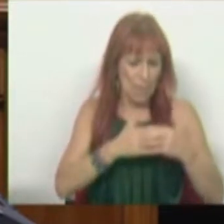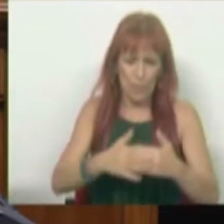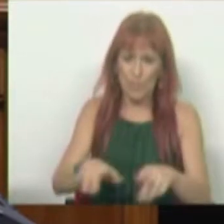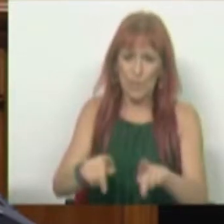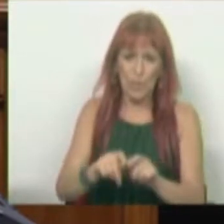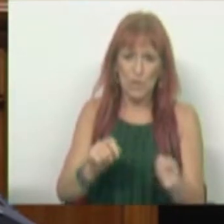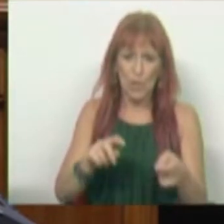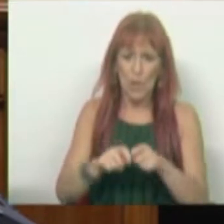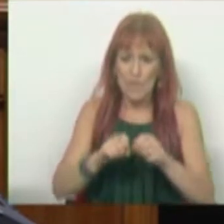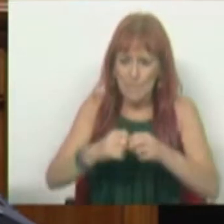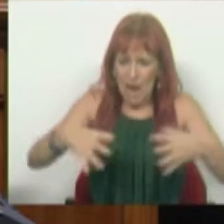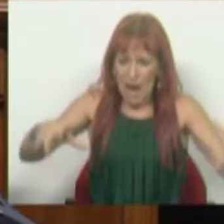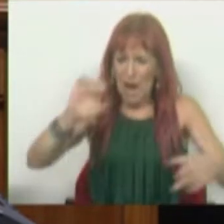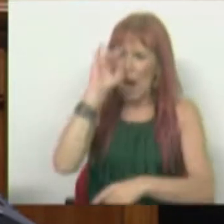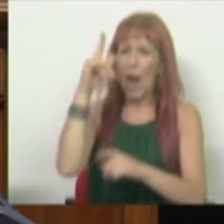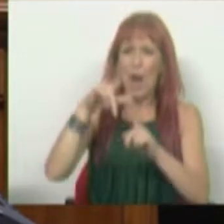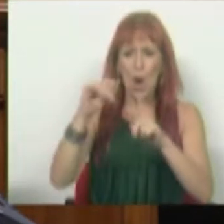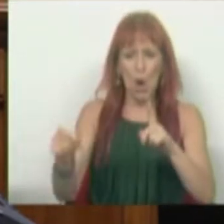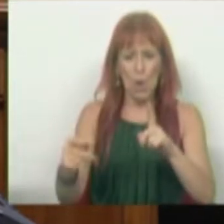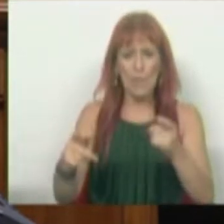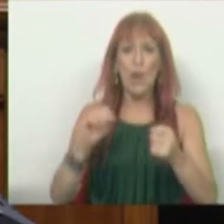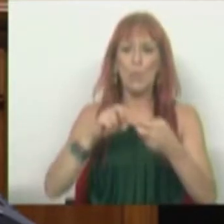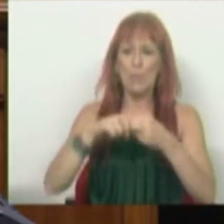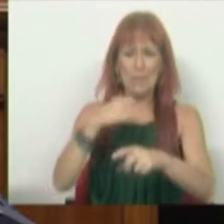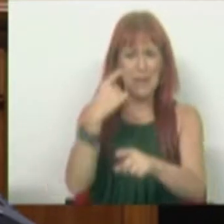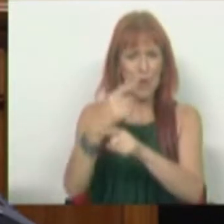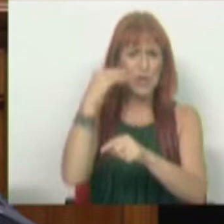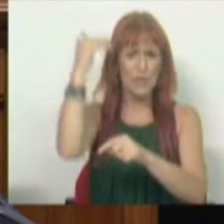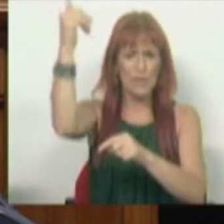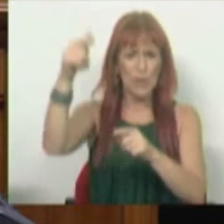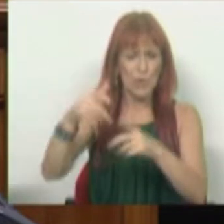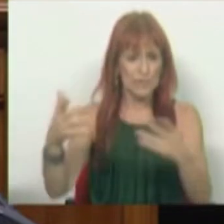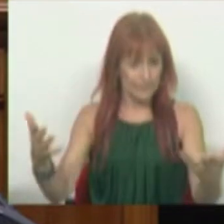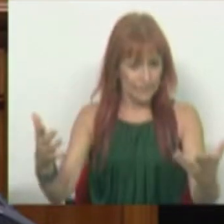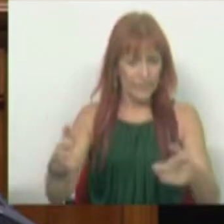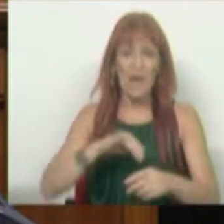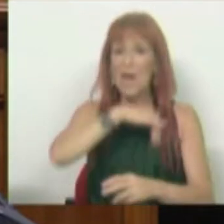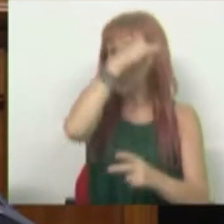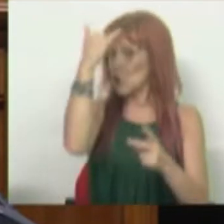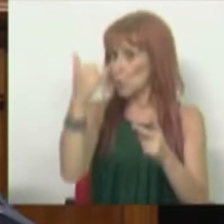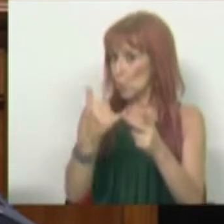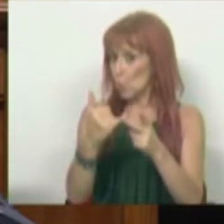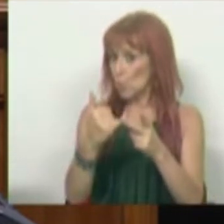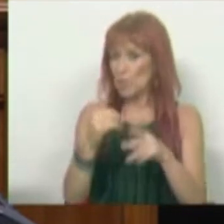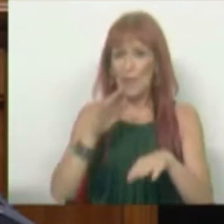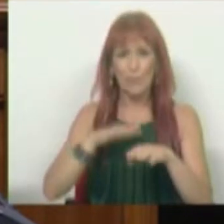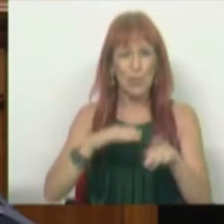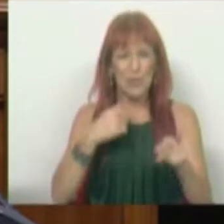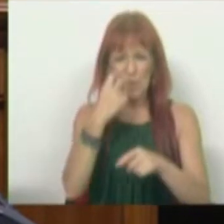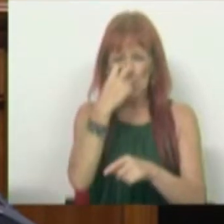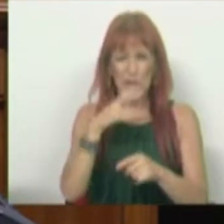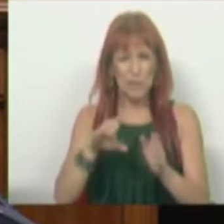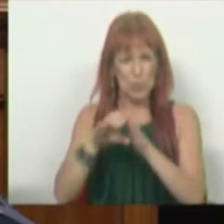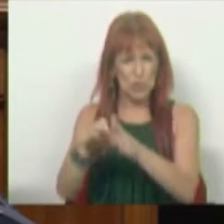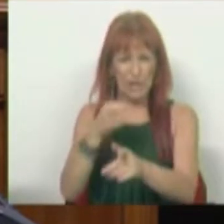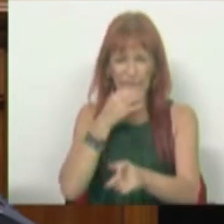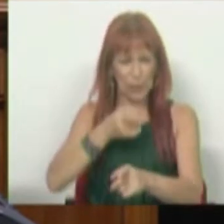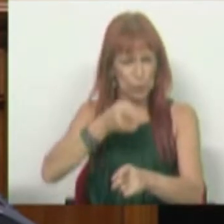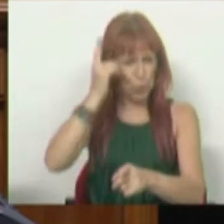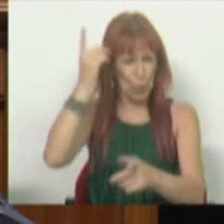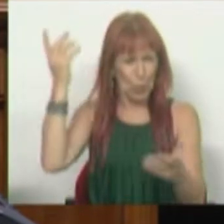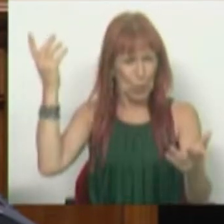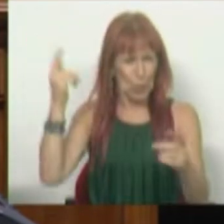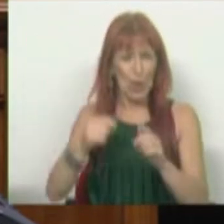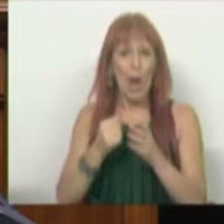mesma proliferação do eucalipto e o mesmo problema futuro que nós temos pela frente. Segundo aspecto, e sobre isso curiosamente o Chega não fala, o apoio